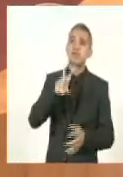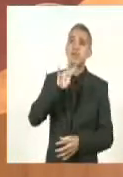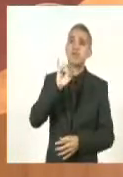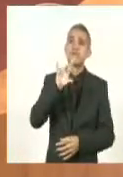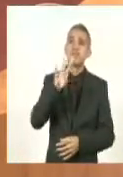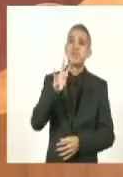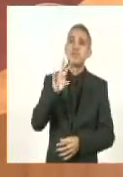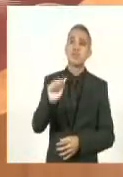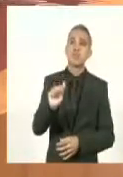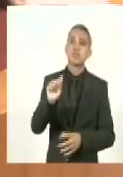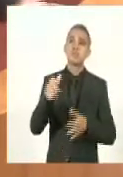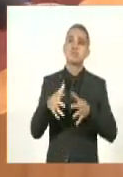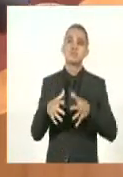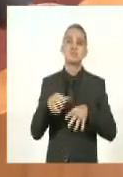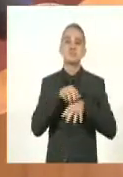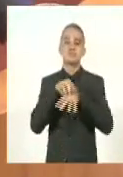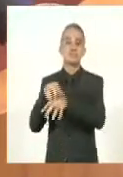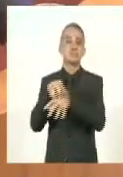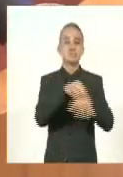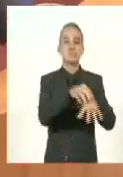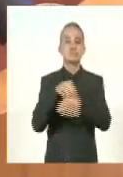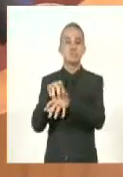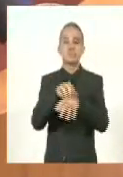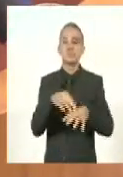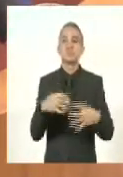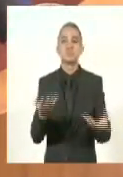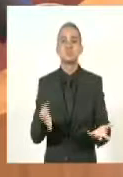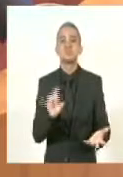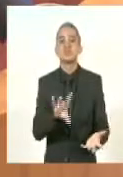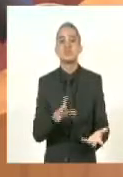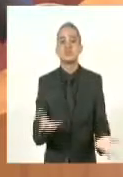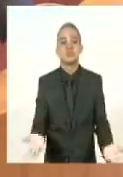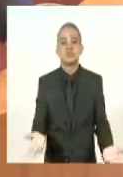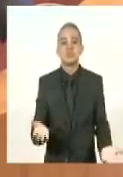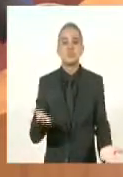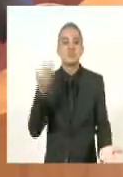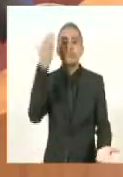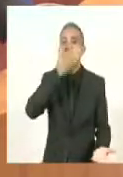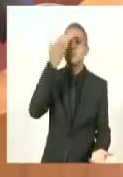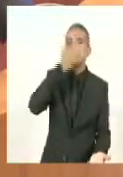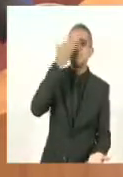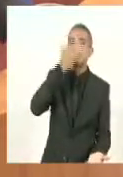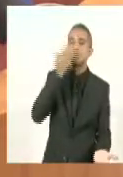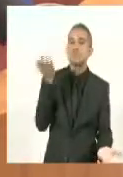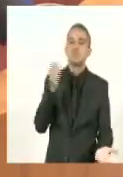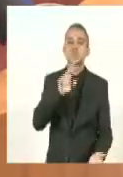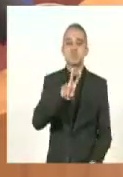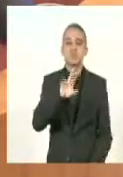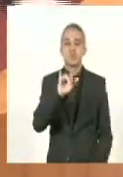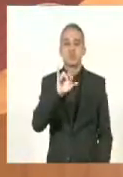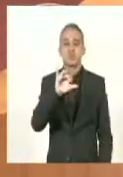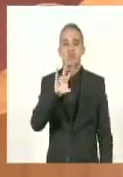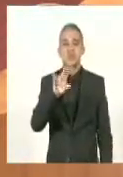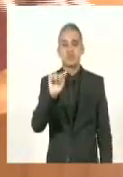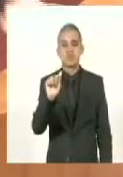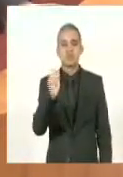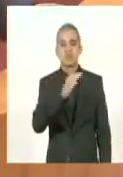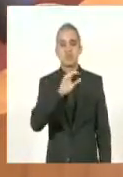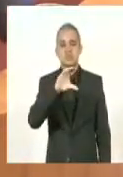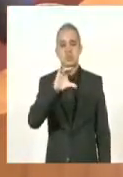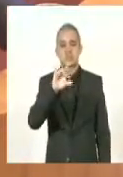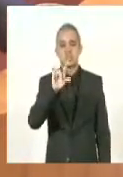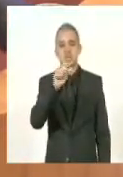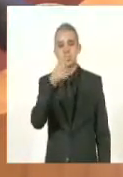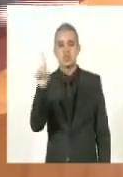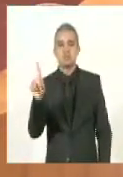vejo outra coisa além do Viva Cidadão. Não vejo outra coisa além do Viva Cidadão. Escola digna. Substituir